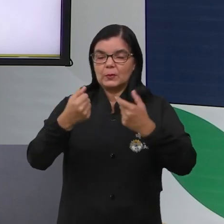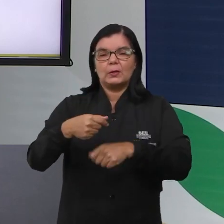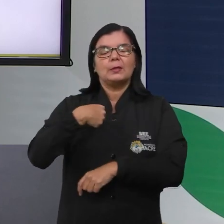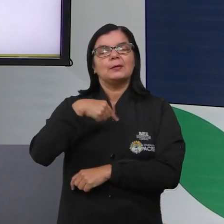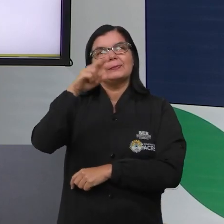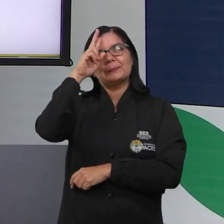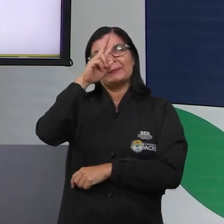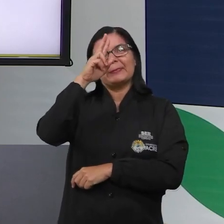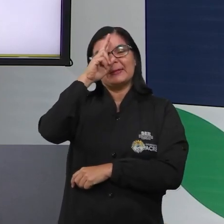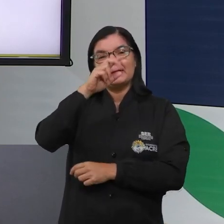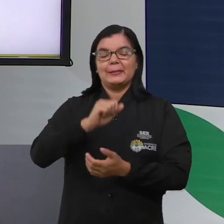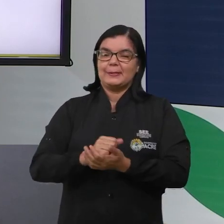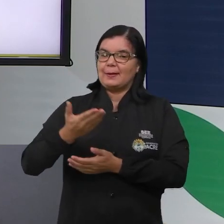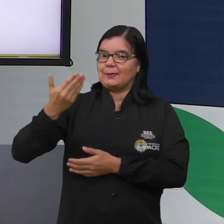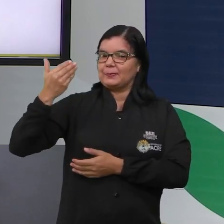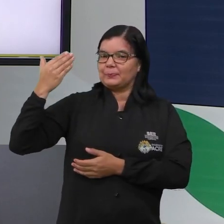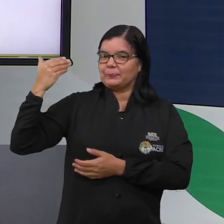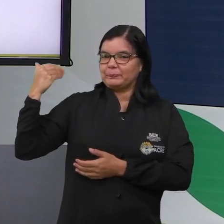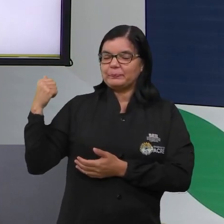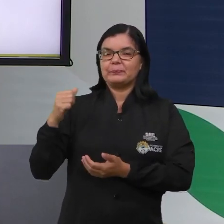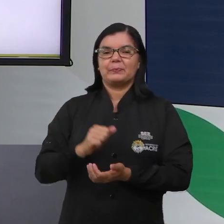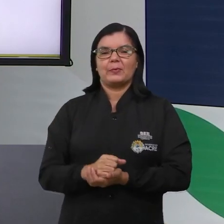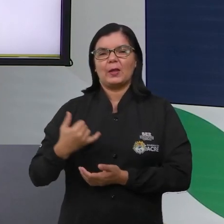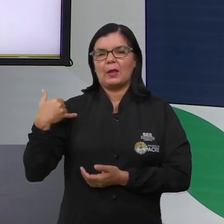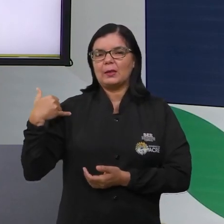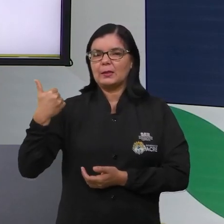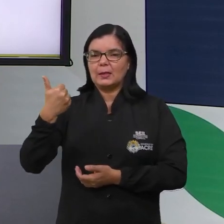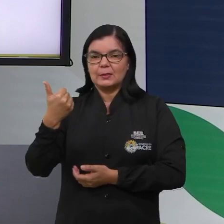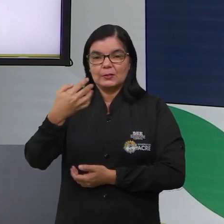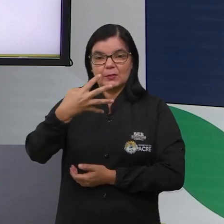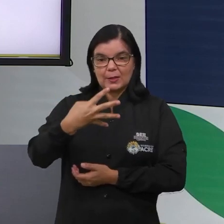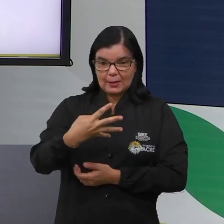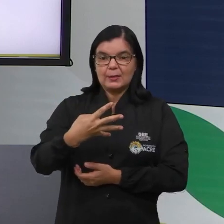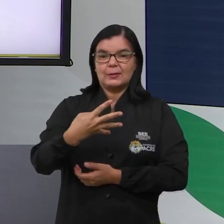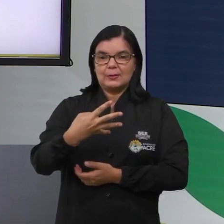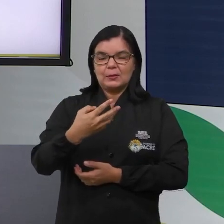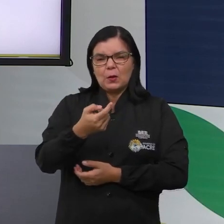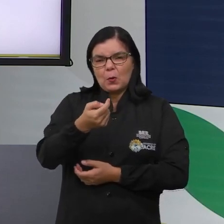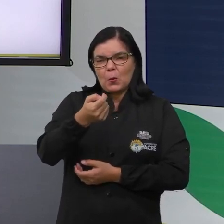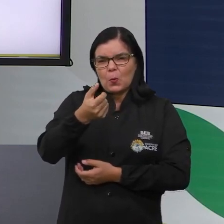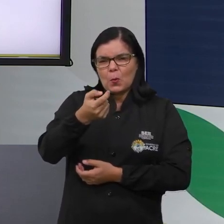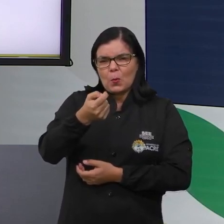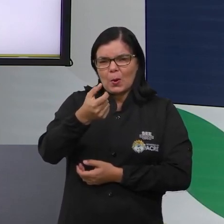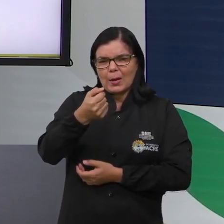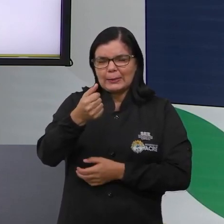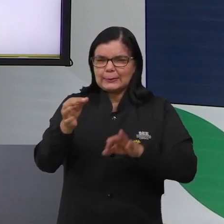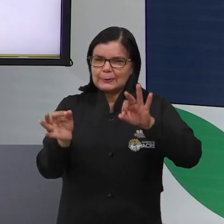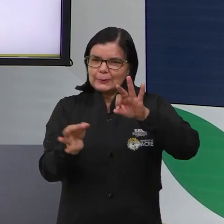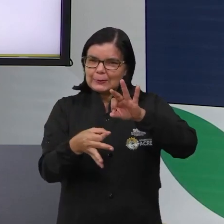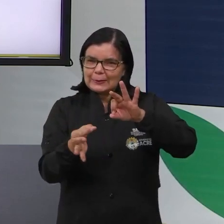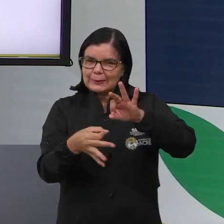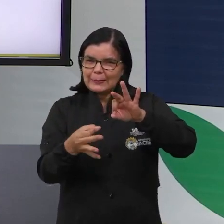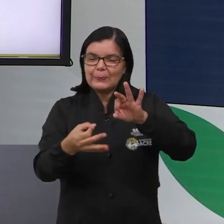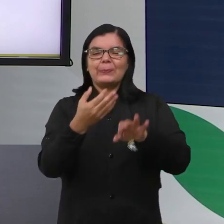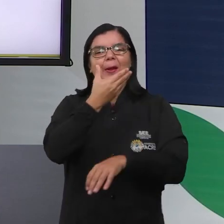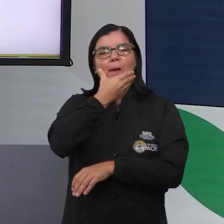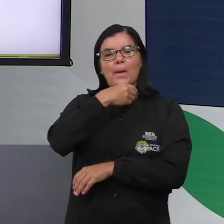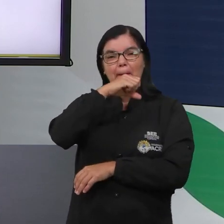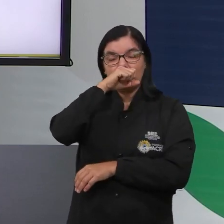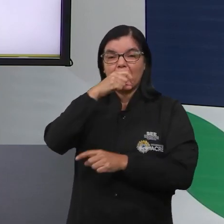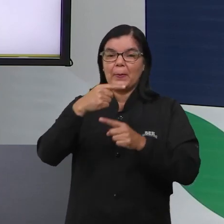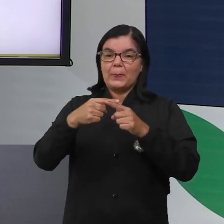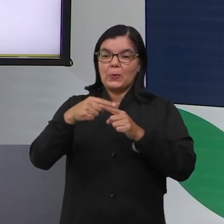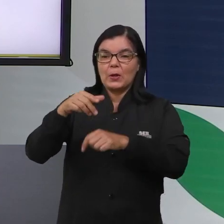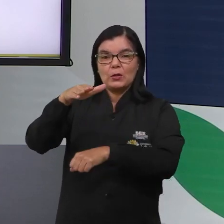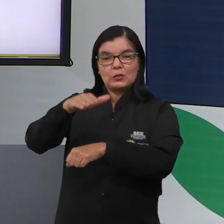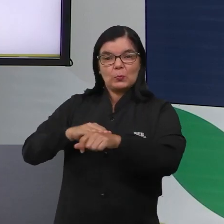lembro que quando eu tinha aí em torno de 14 anos de idade, eu por pouco não peguei umas pancadas do meu pai, porque eu chamei